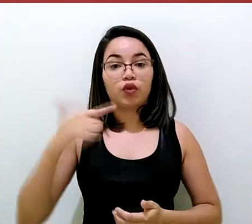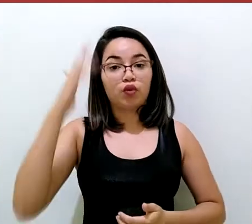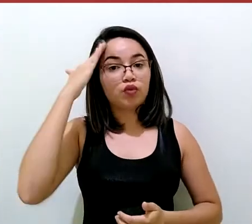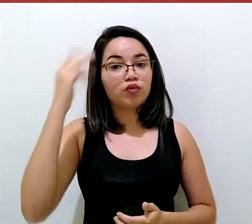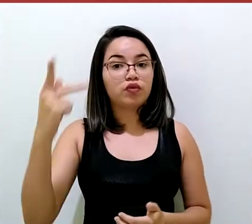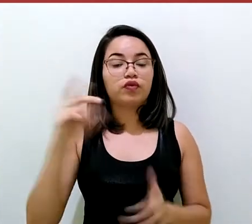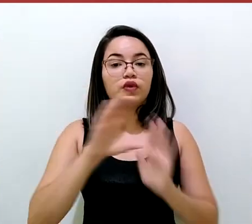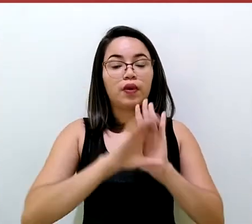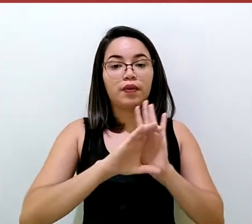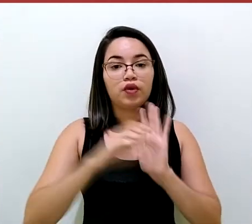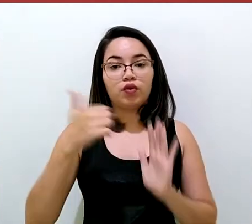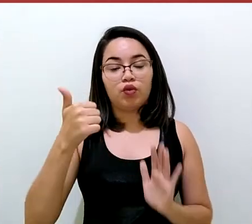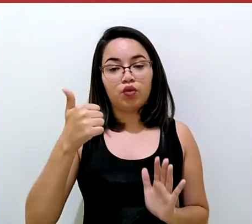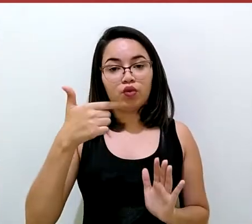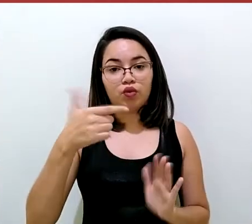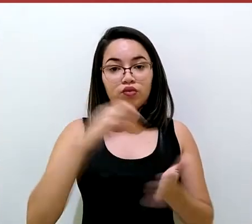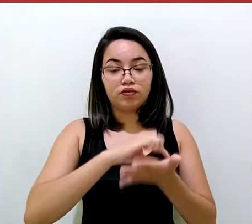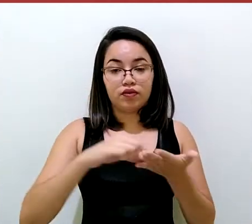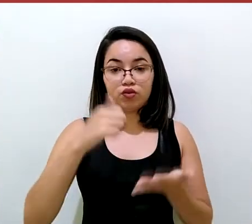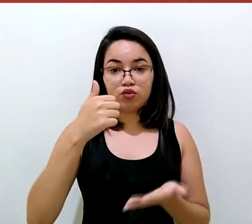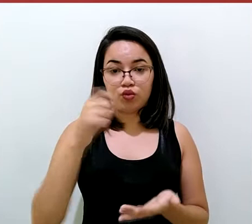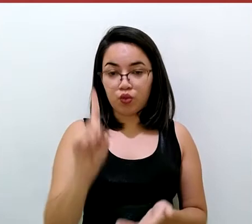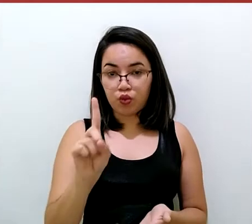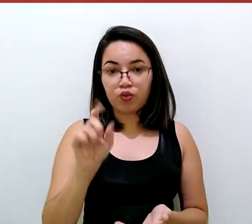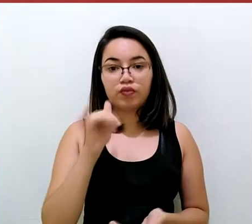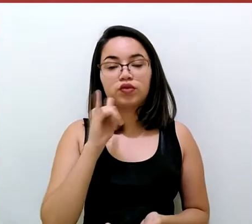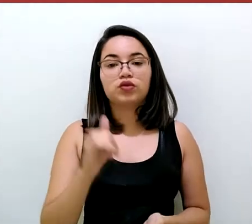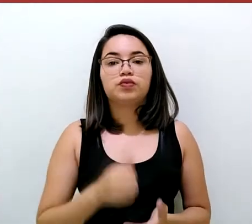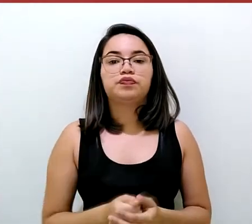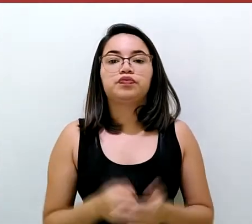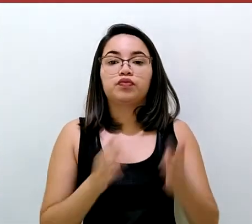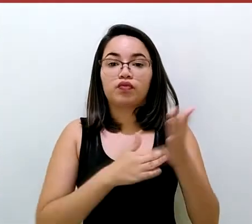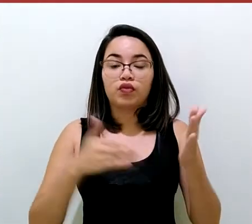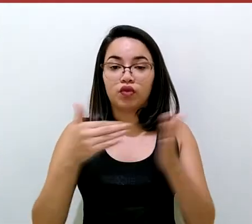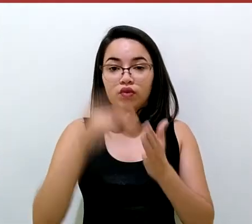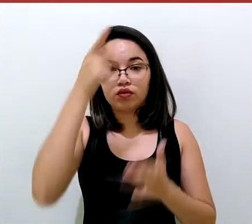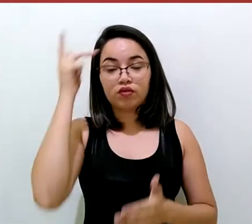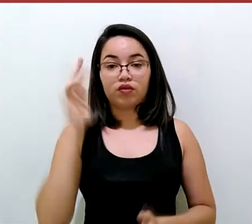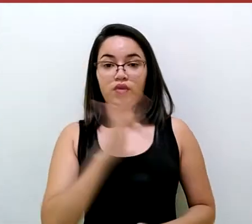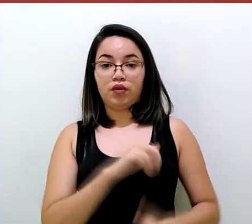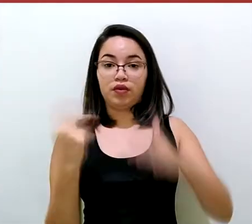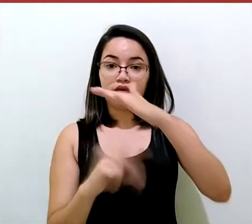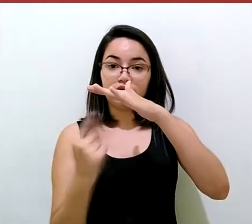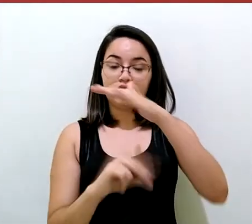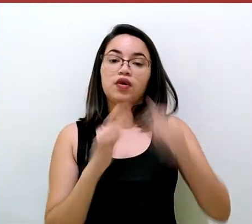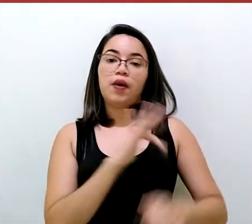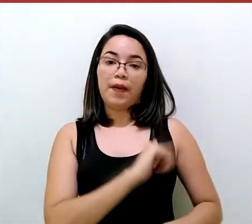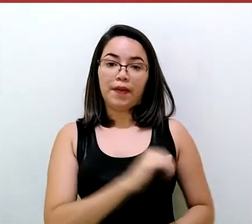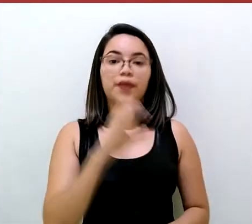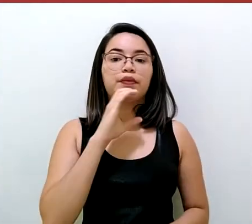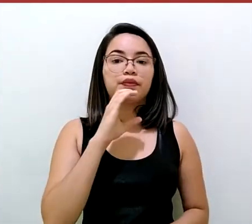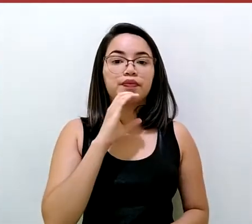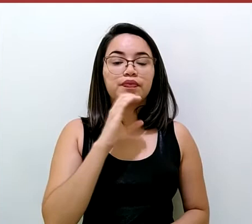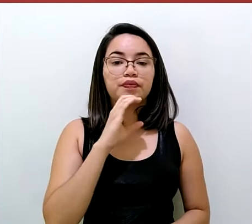outro Provérbios 12, verso 1, diz assim: todo que ama a disciplina, ama